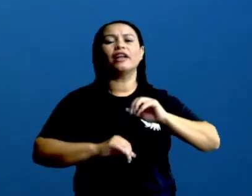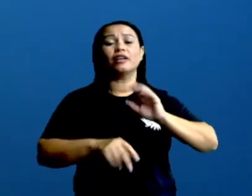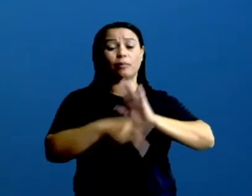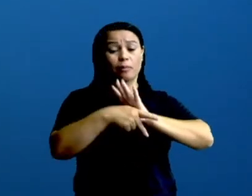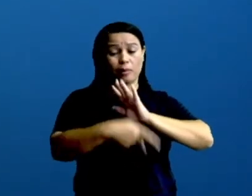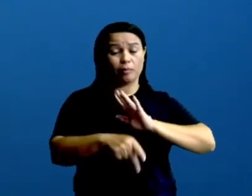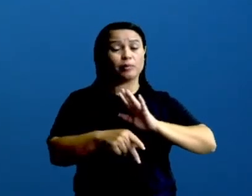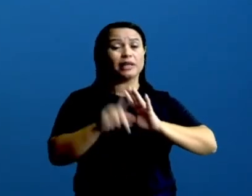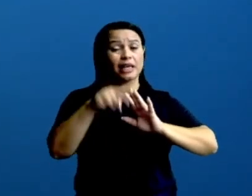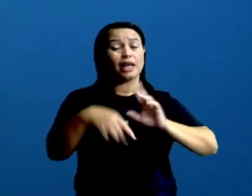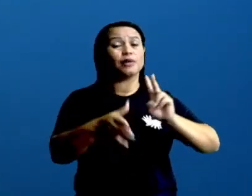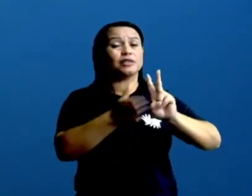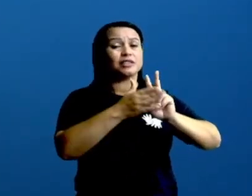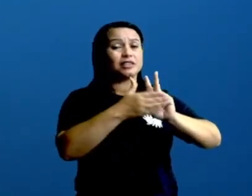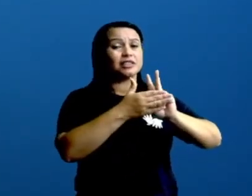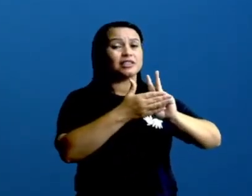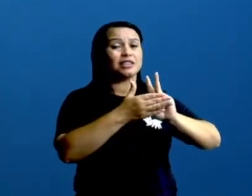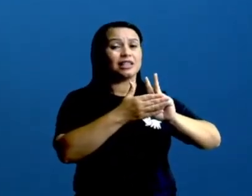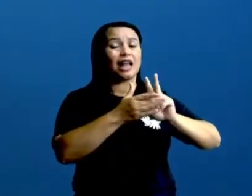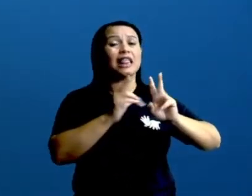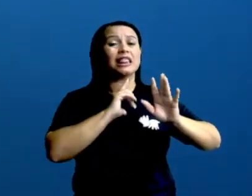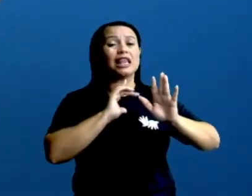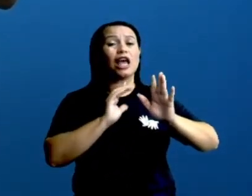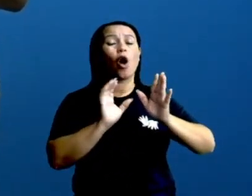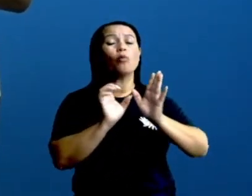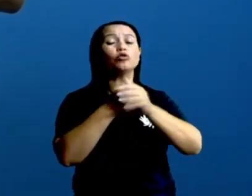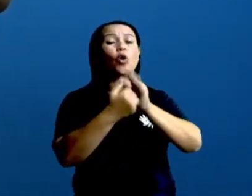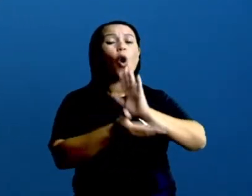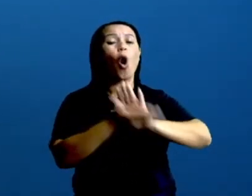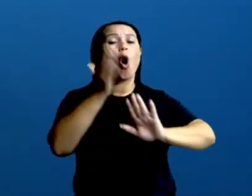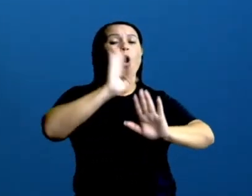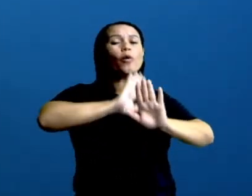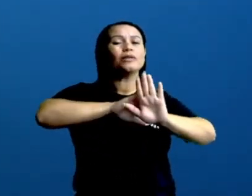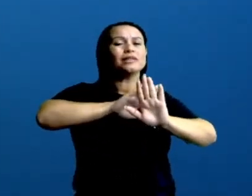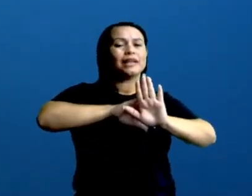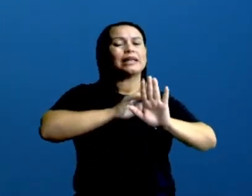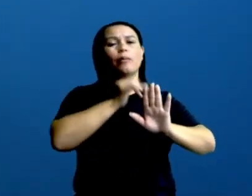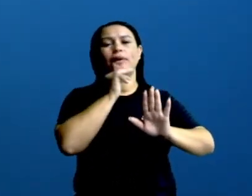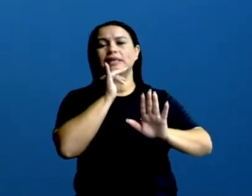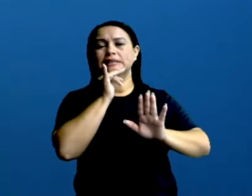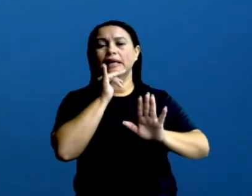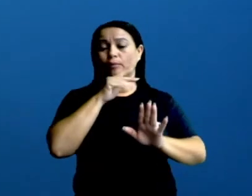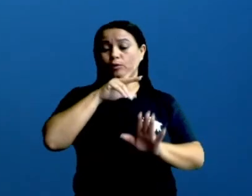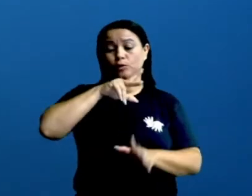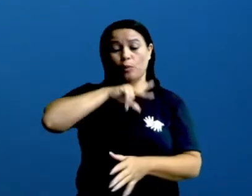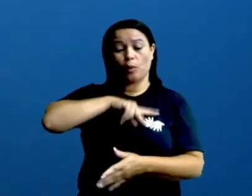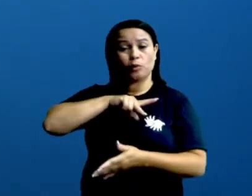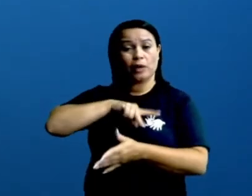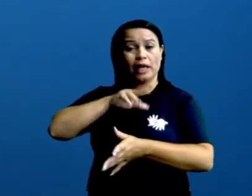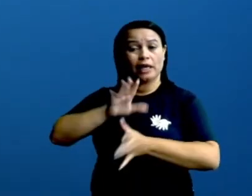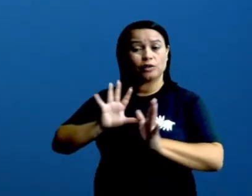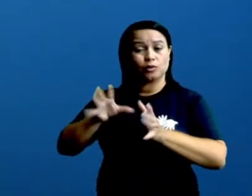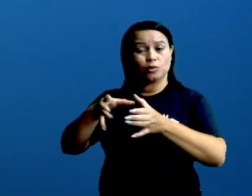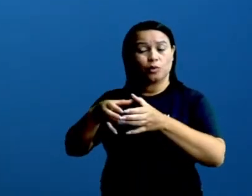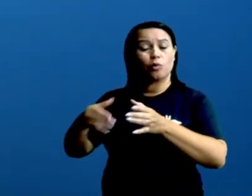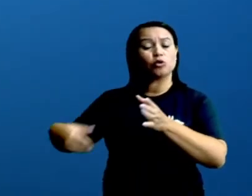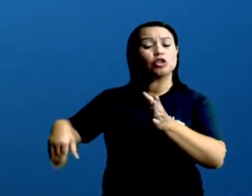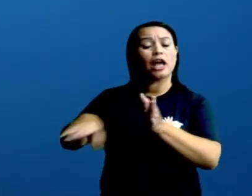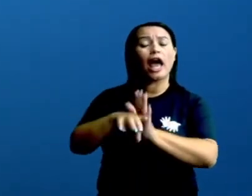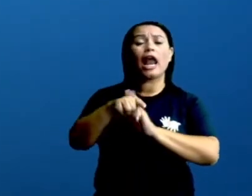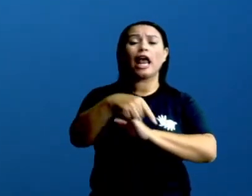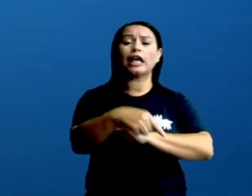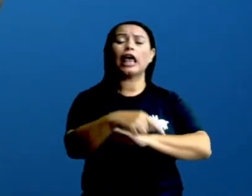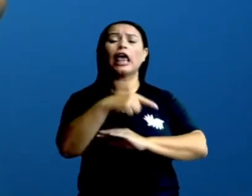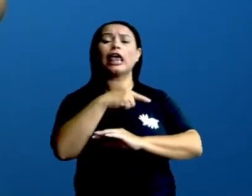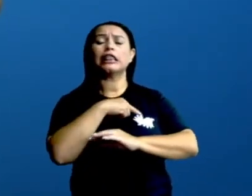originários dessa terra que estavam aqui, tá certo? E aí a gente coloca os portugueses quase que como heróis, né, que chegaram aqui e